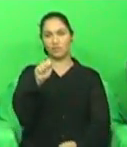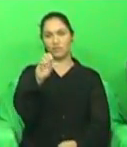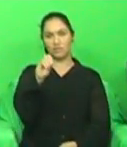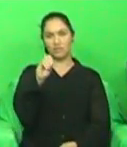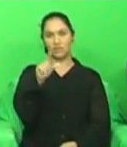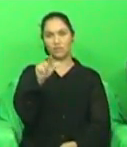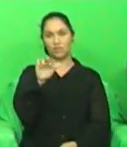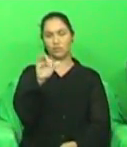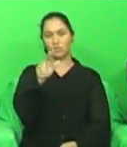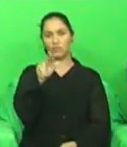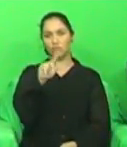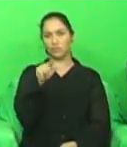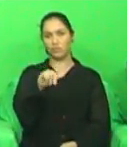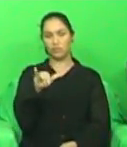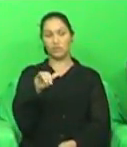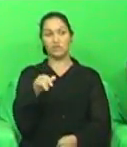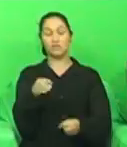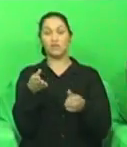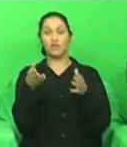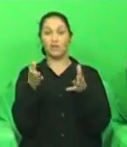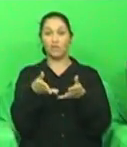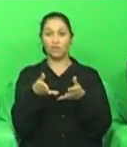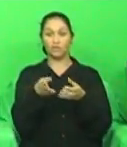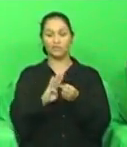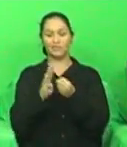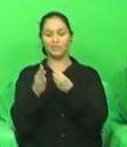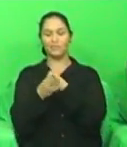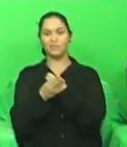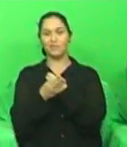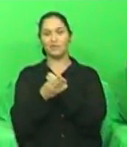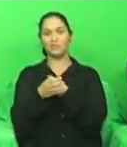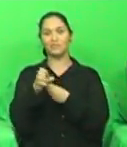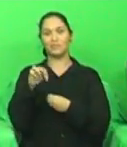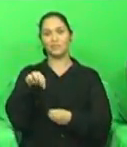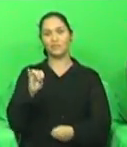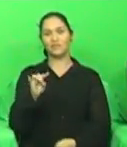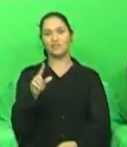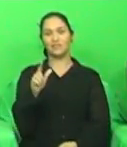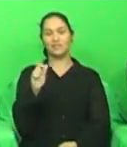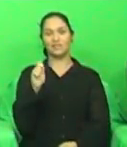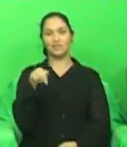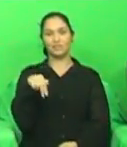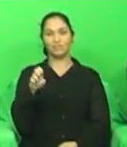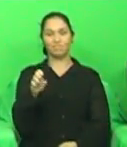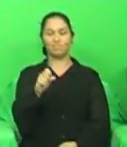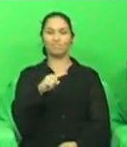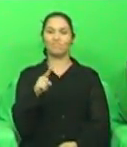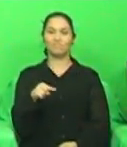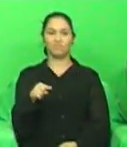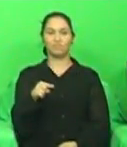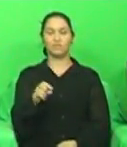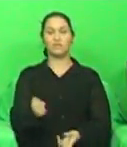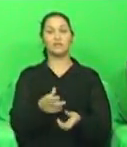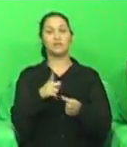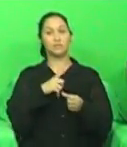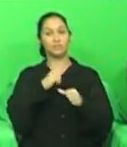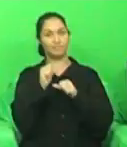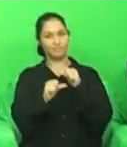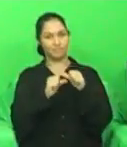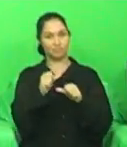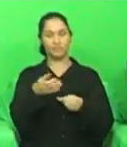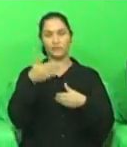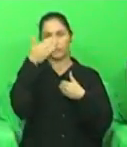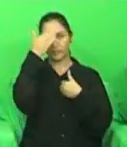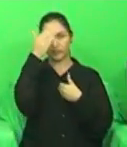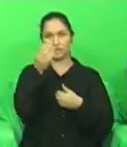s/a 009 de 1974 então realmente leis muito antigas que precisam de uma atualização muito